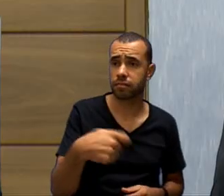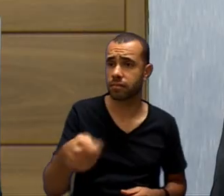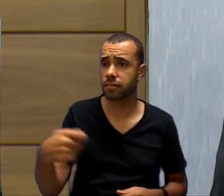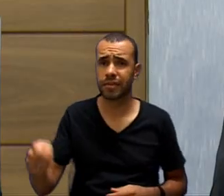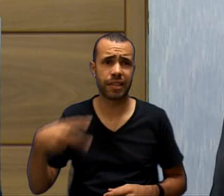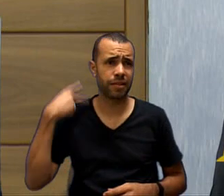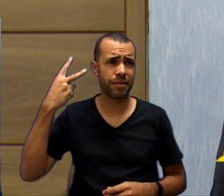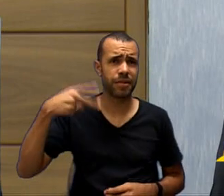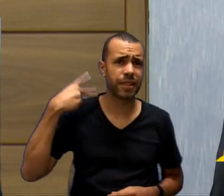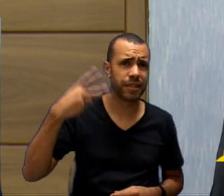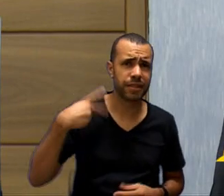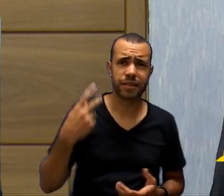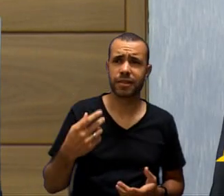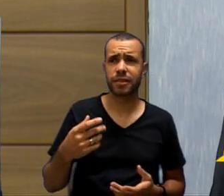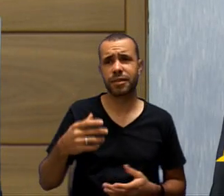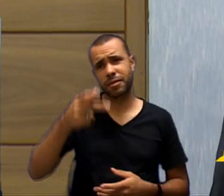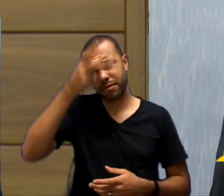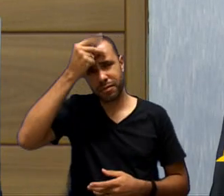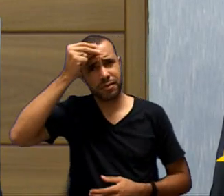prefeito, prefeita,